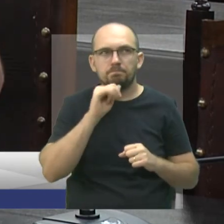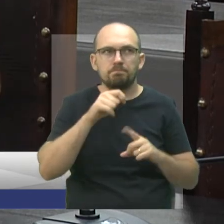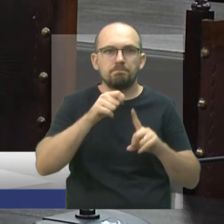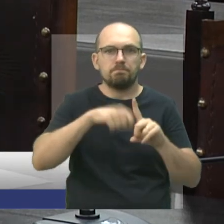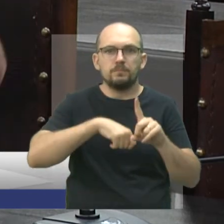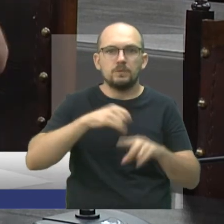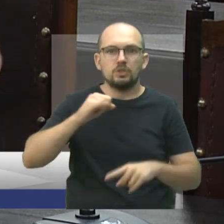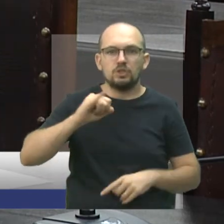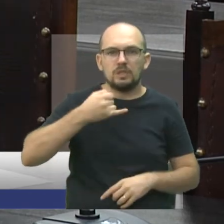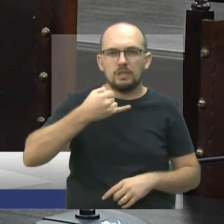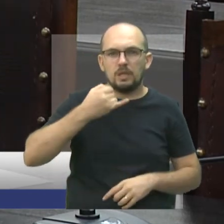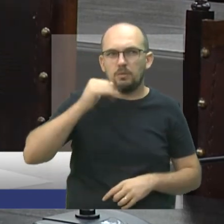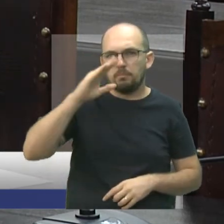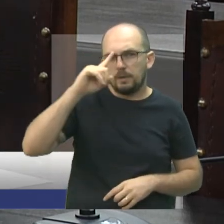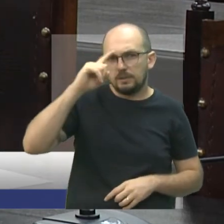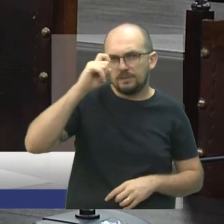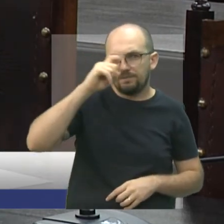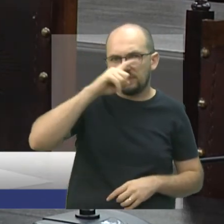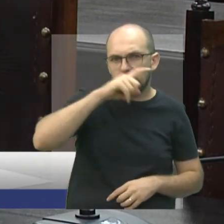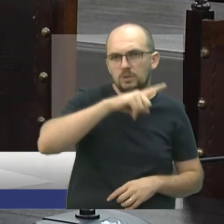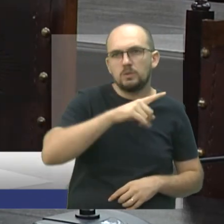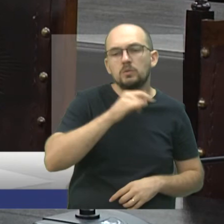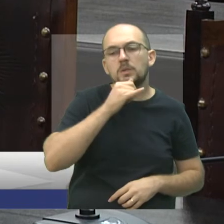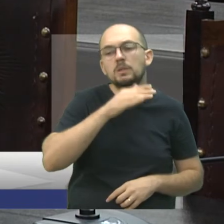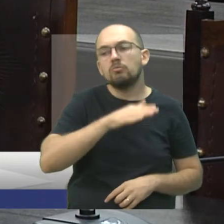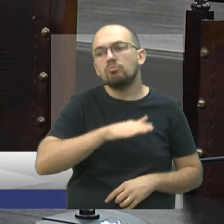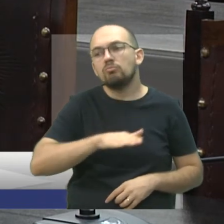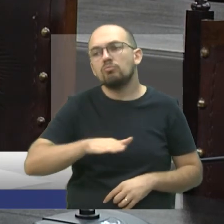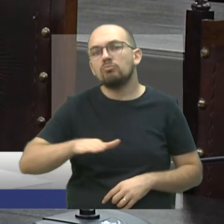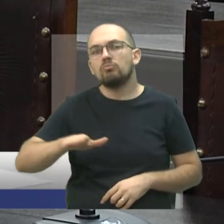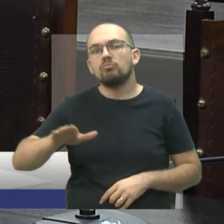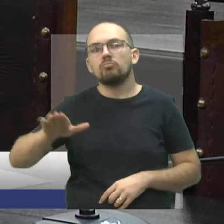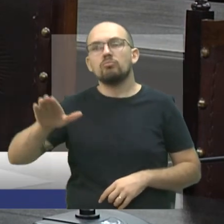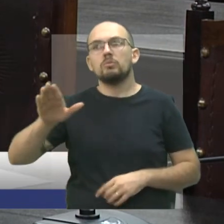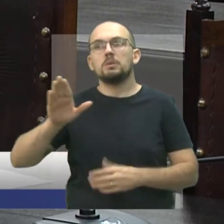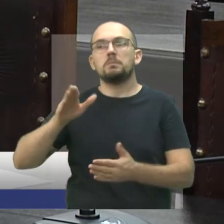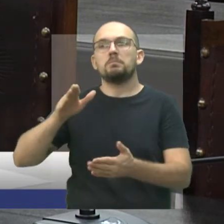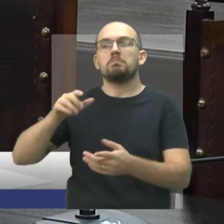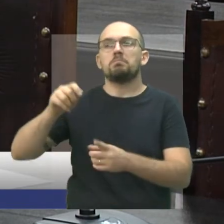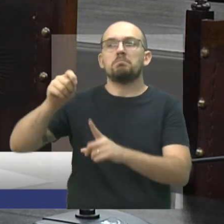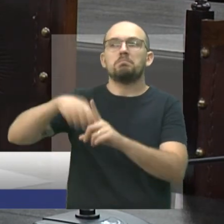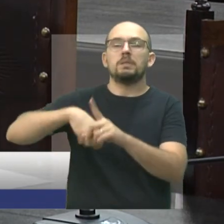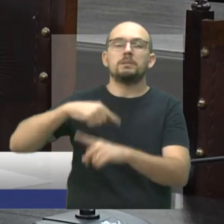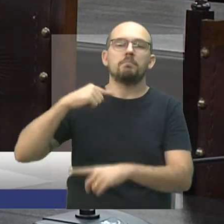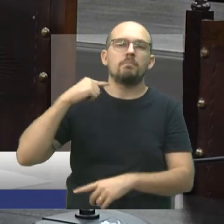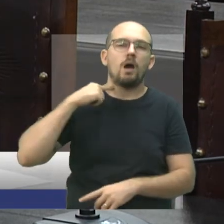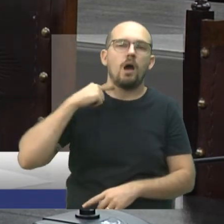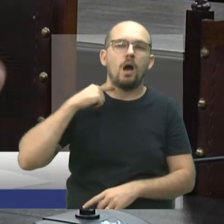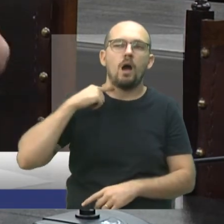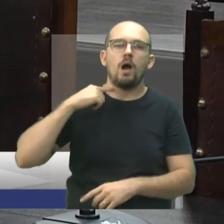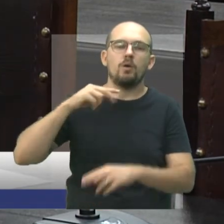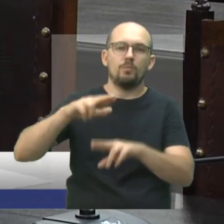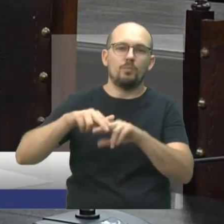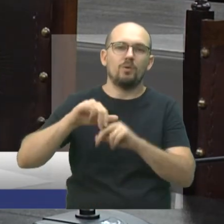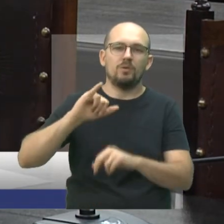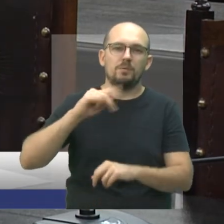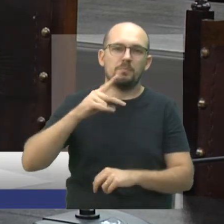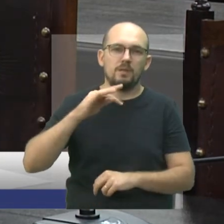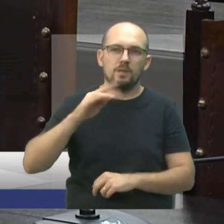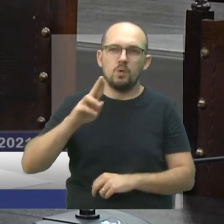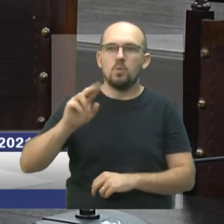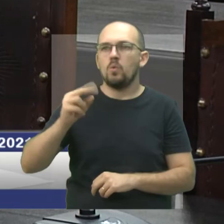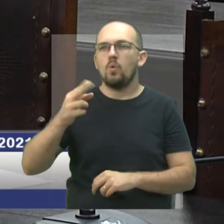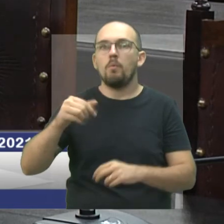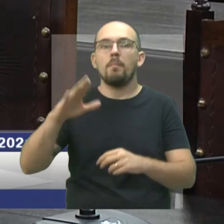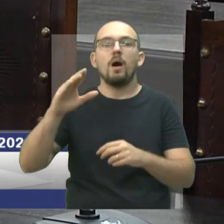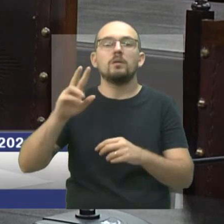é mais difícil, nós vamos ter um pico de arrecadação dessas despesas correntes lá para o mês de maio, que é a cota única de IPTU, ou não, é o mês de junho,